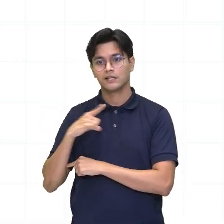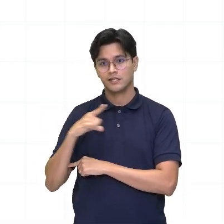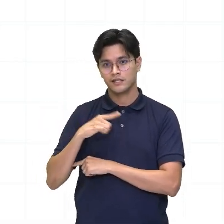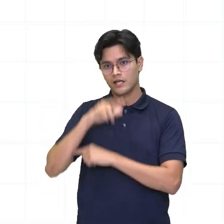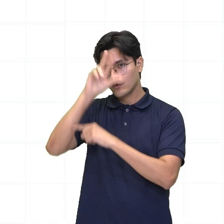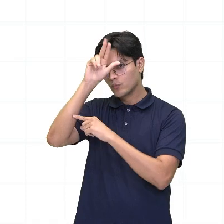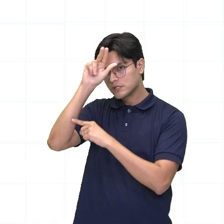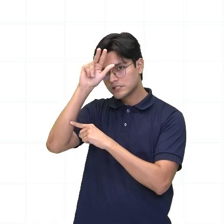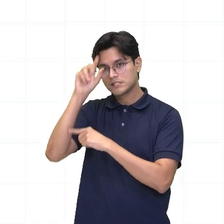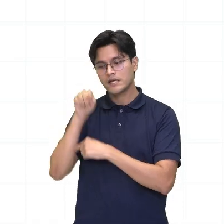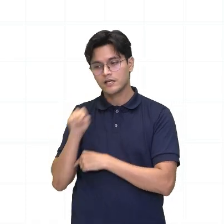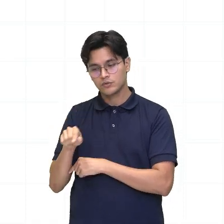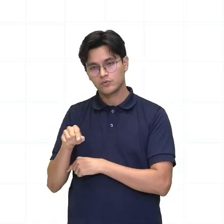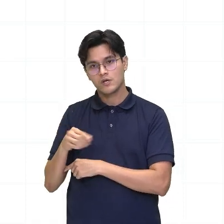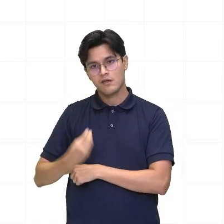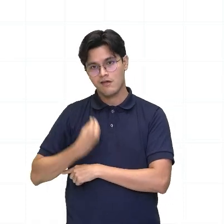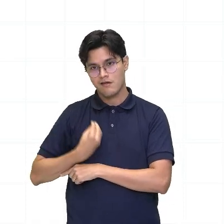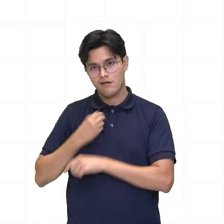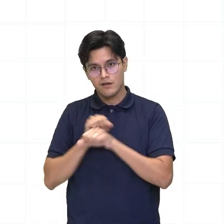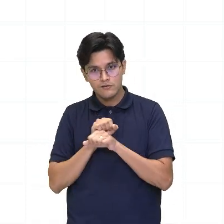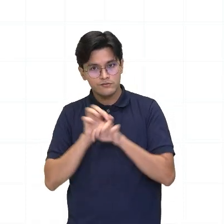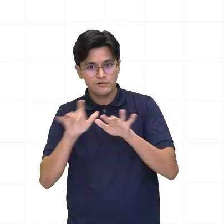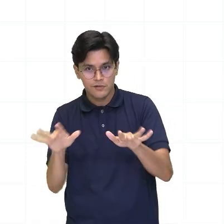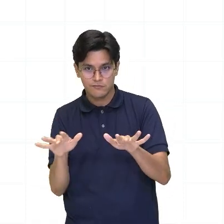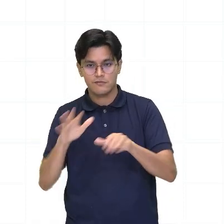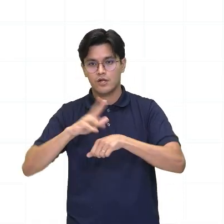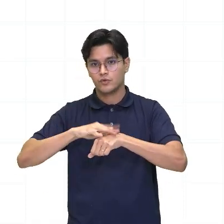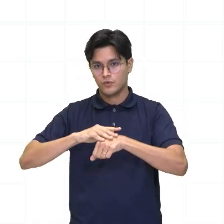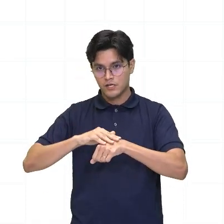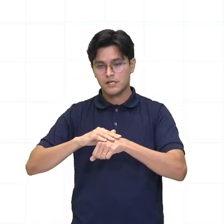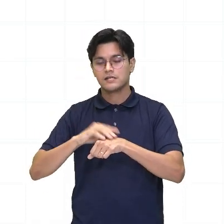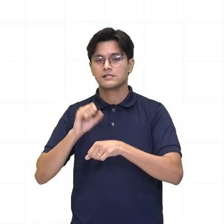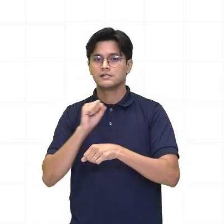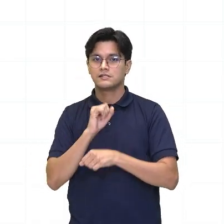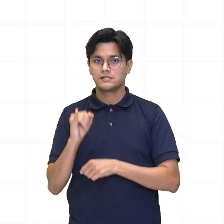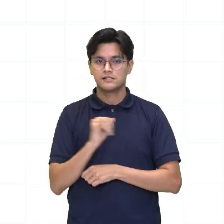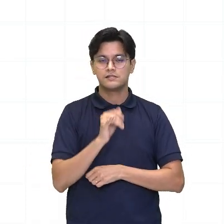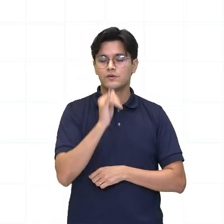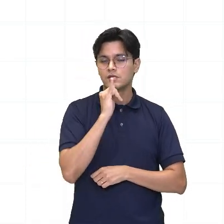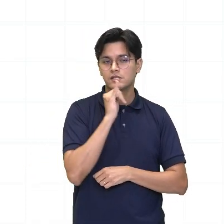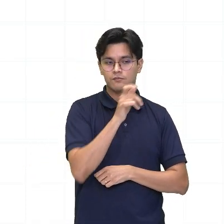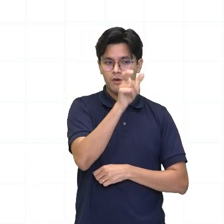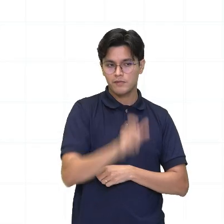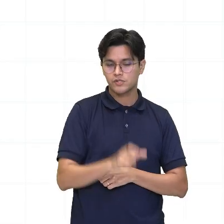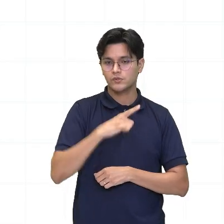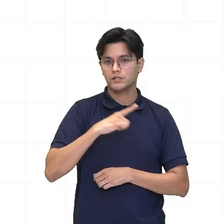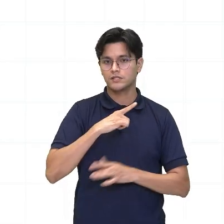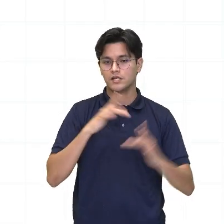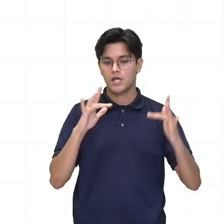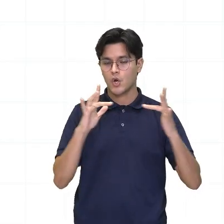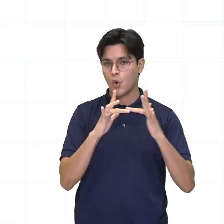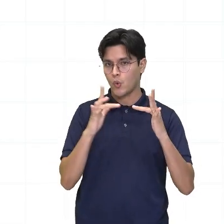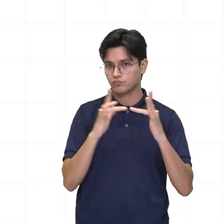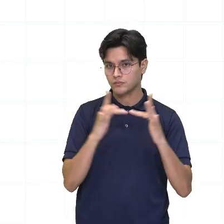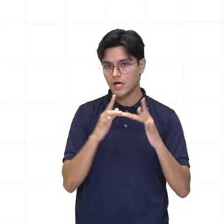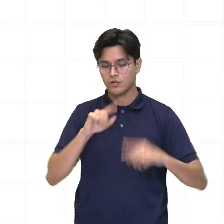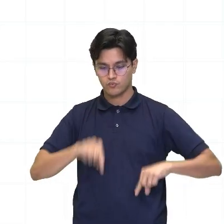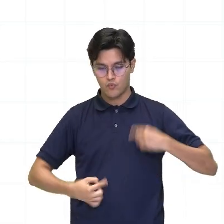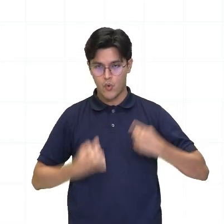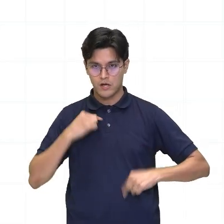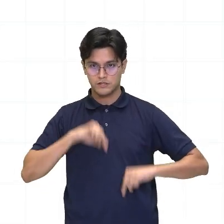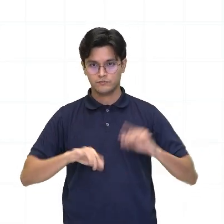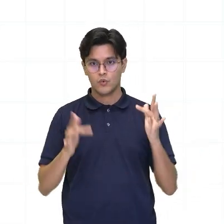organismo Trypanosoma cruzi, que ao ter contato, né, conosco, com o nosso organismo, vai causar a doença de Chagas,